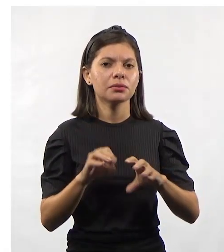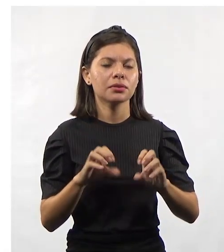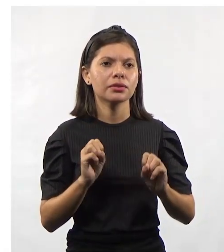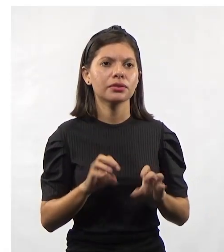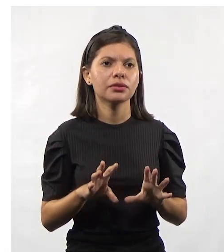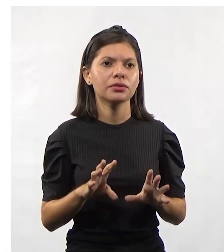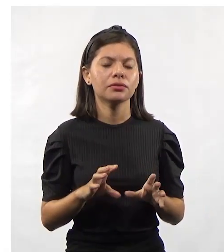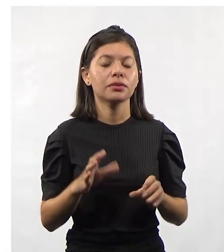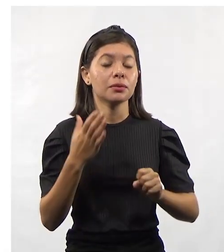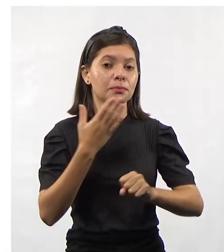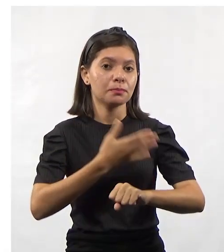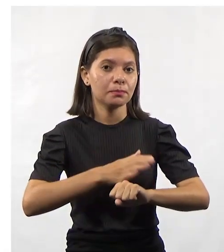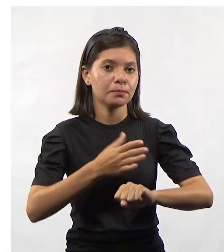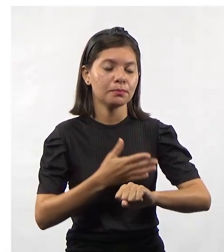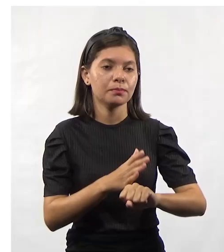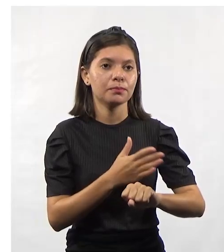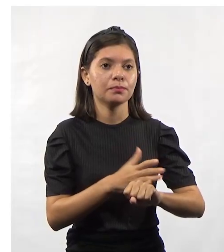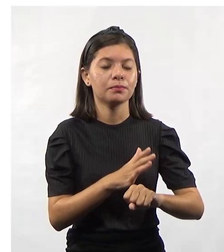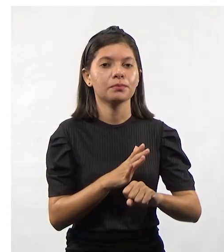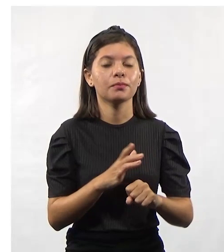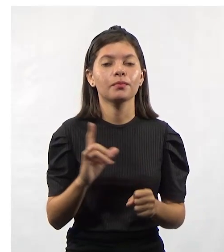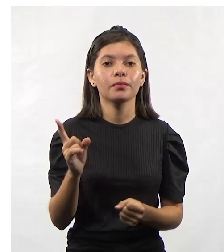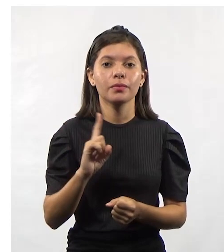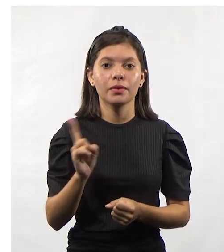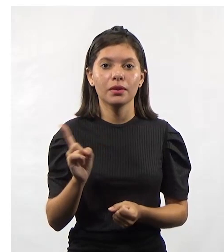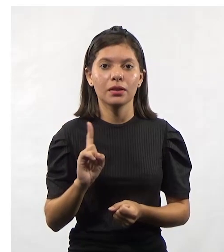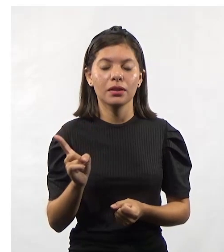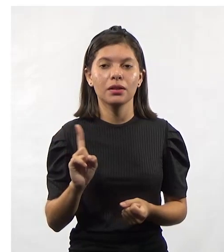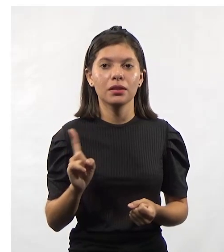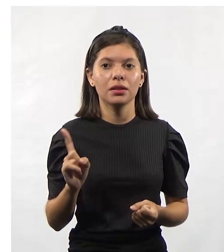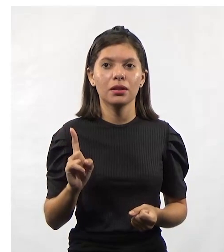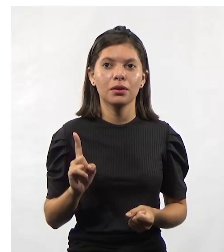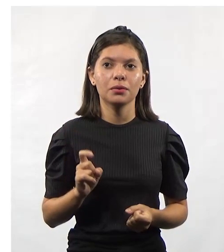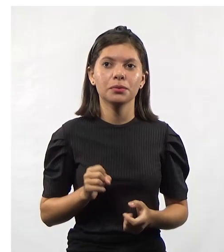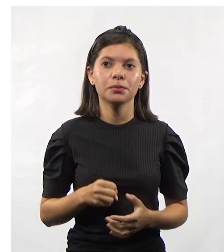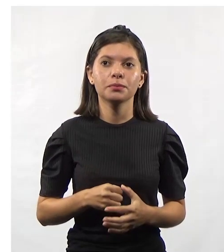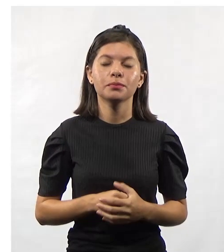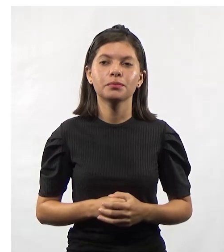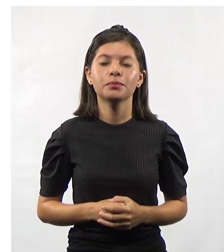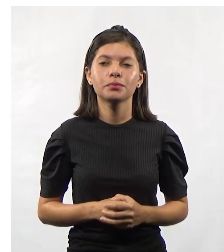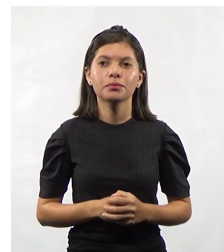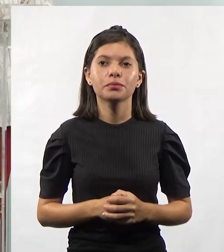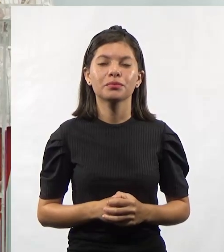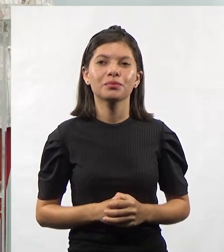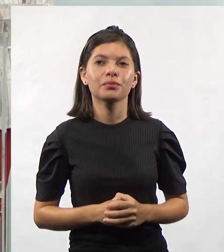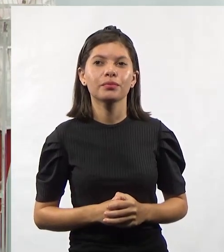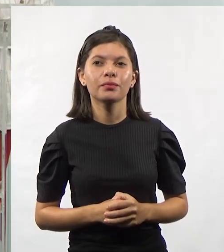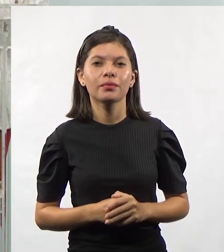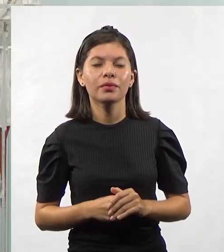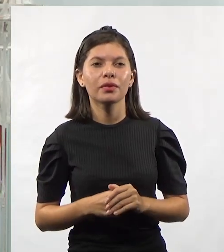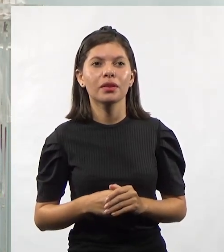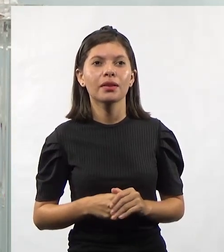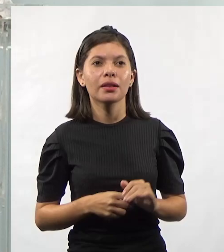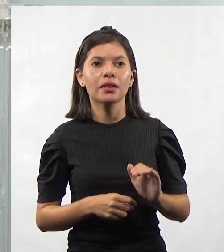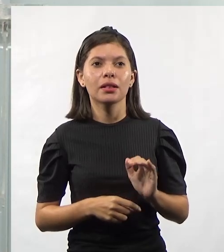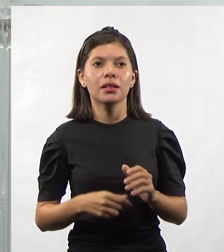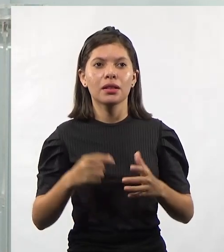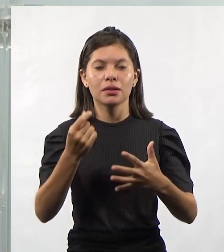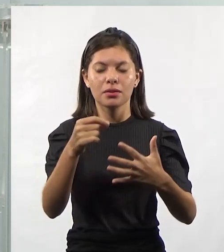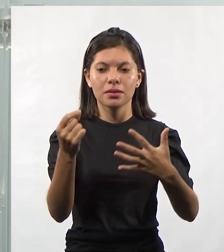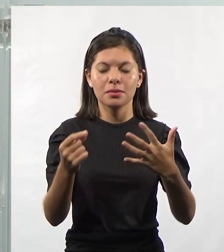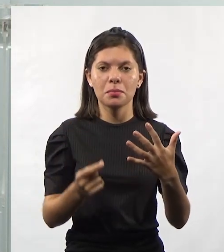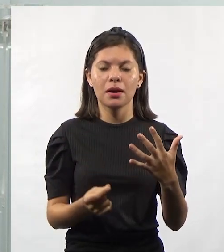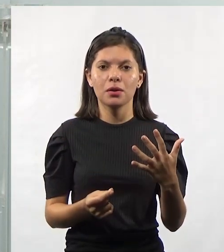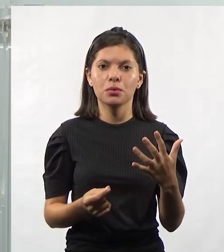prática educativa que é uma prática que não está levando em consideração